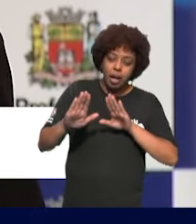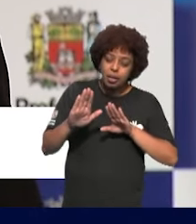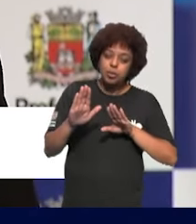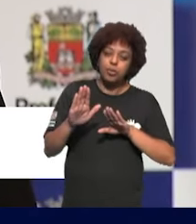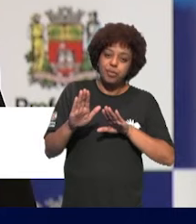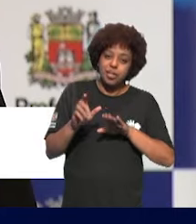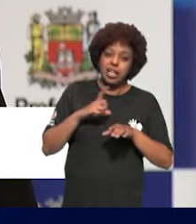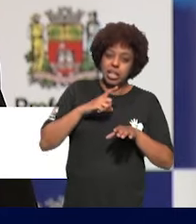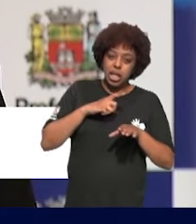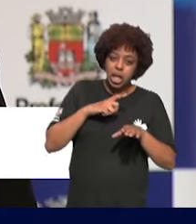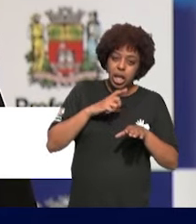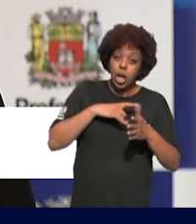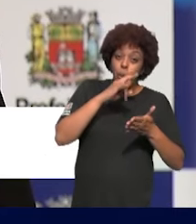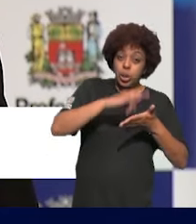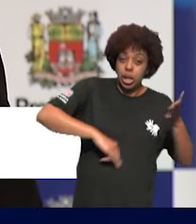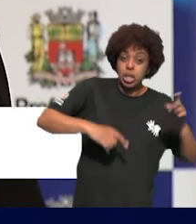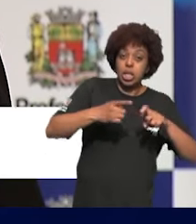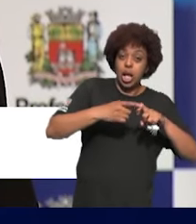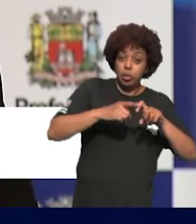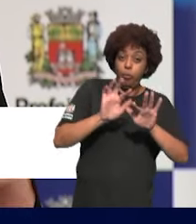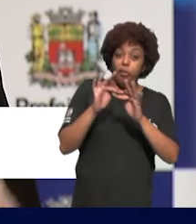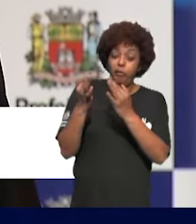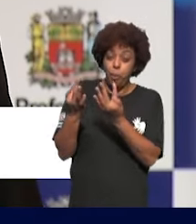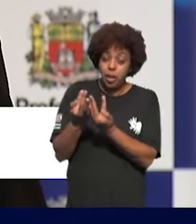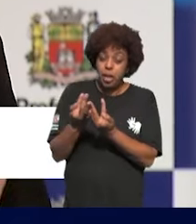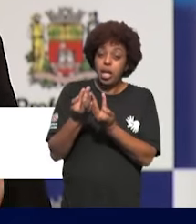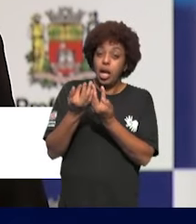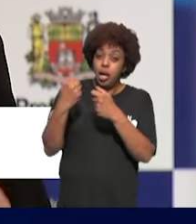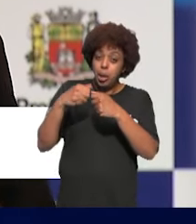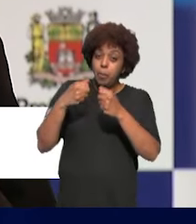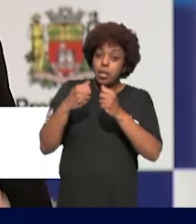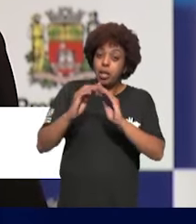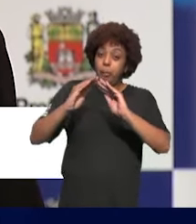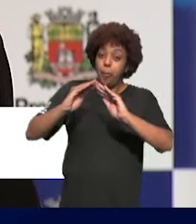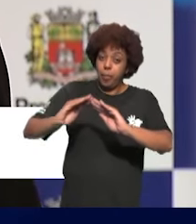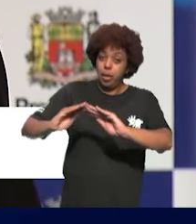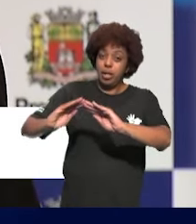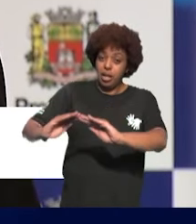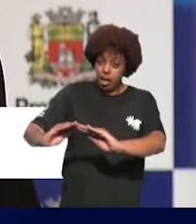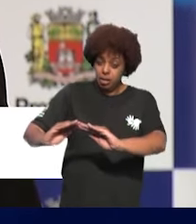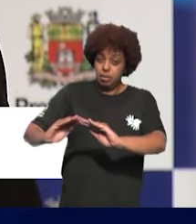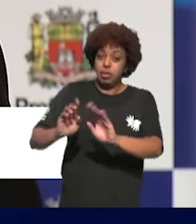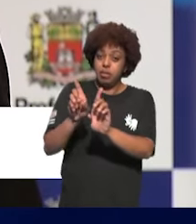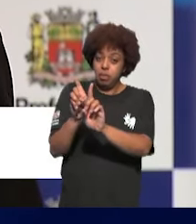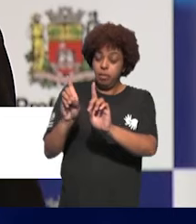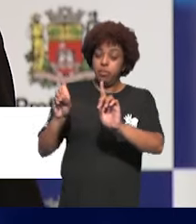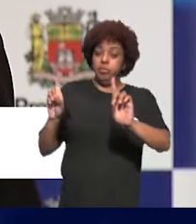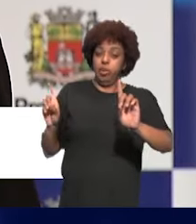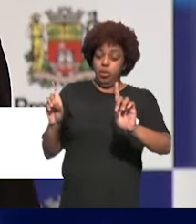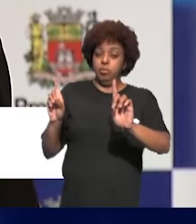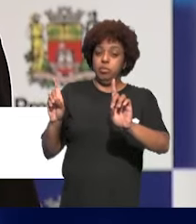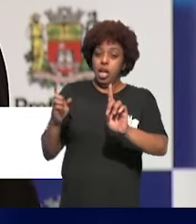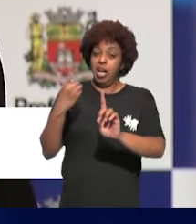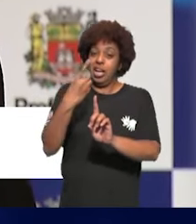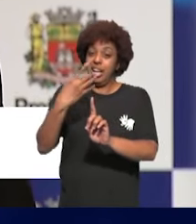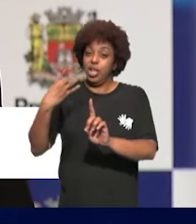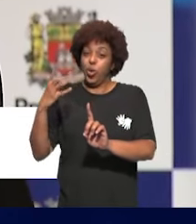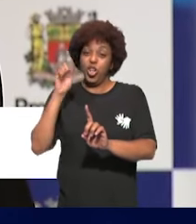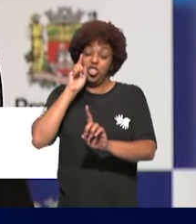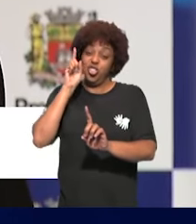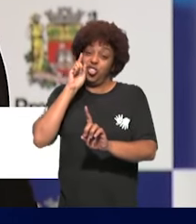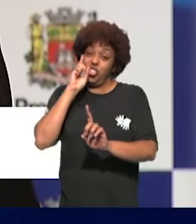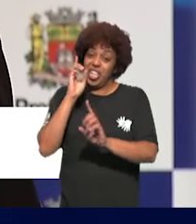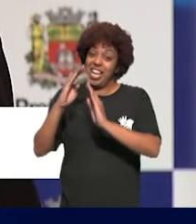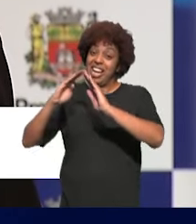receber um atestado para você e sua família e você deve ficar em quarentena 14 dias